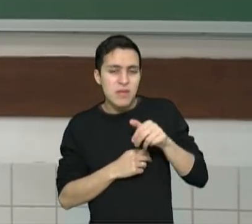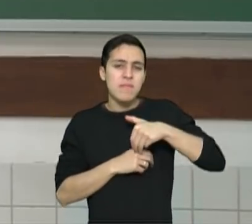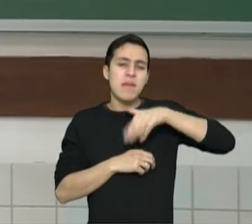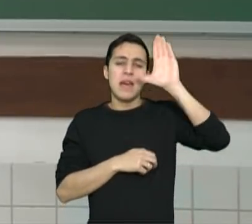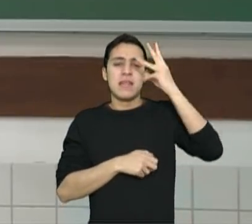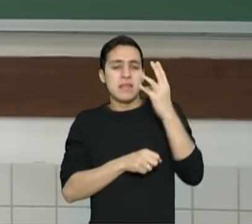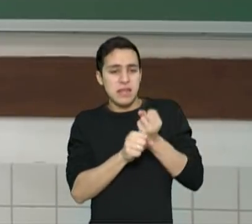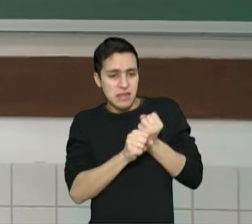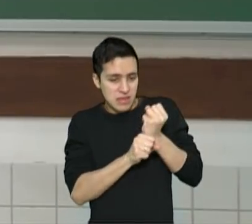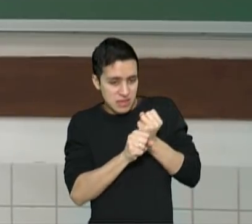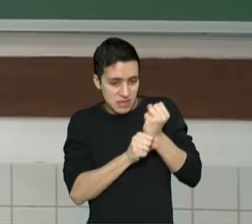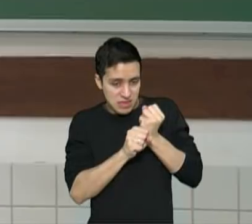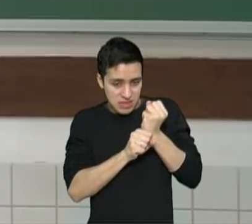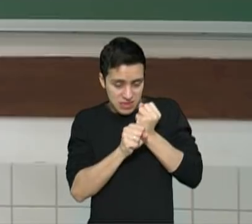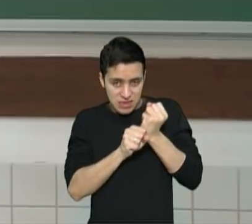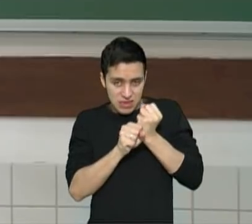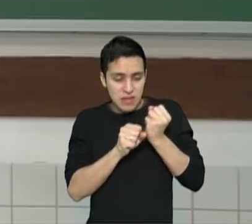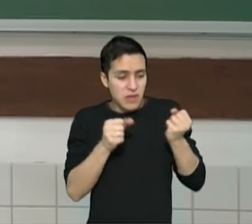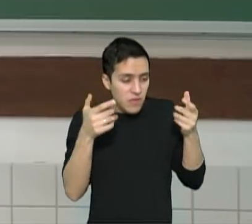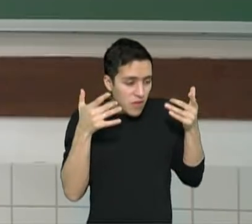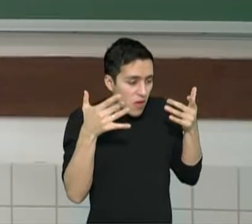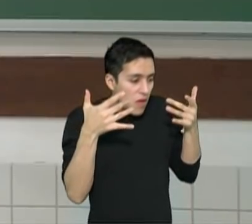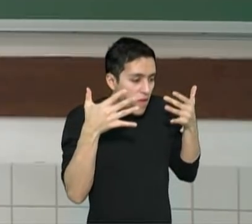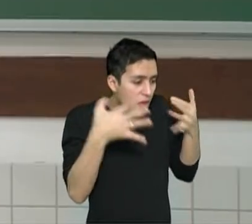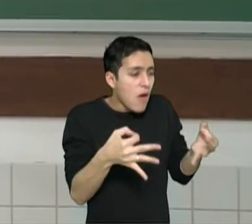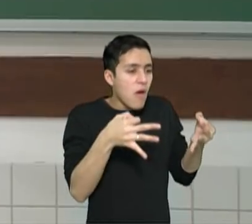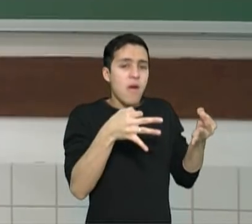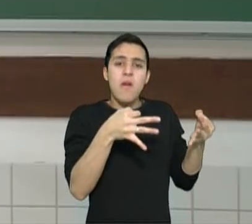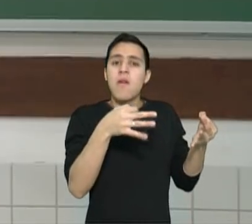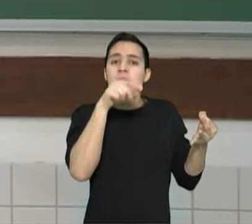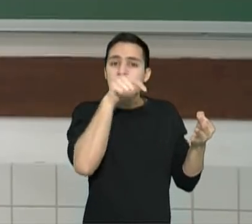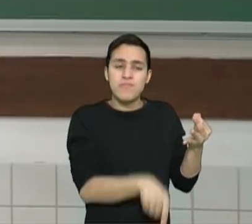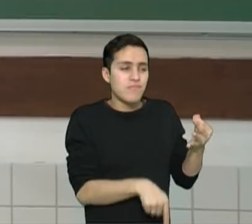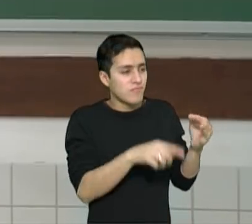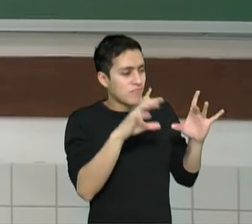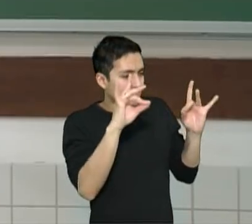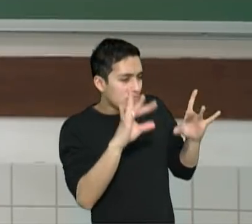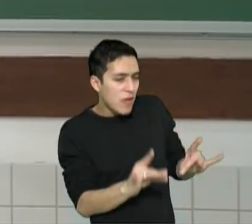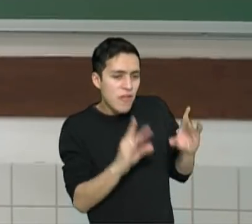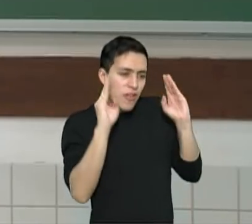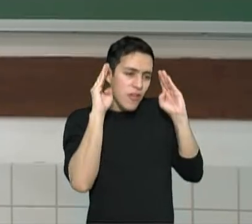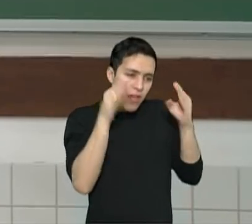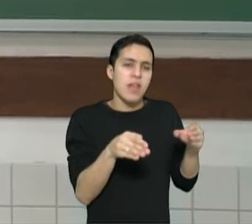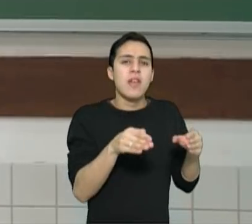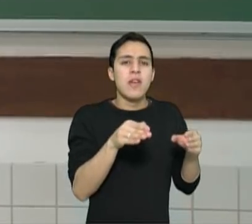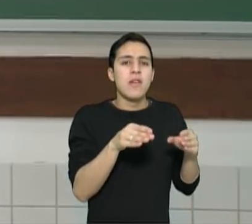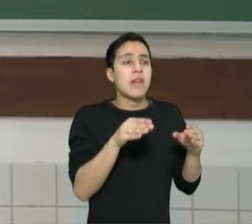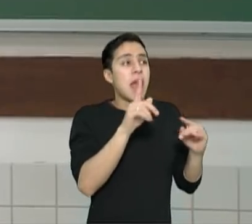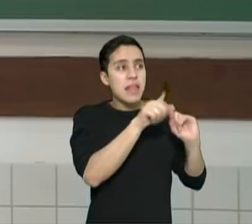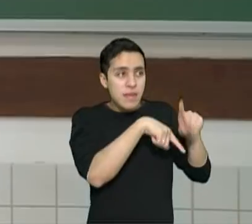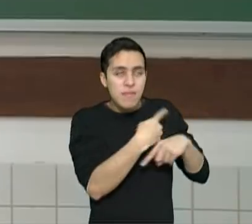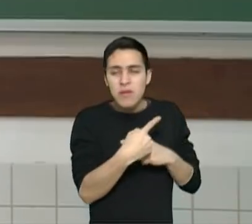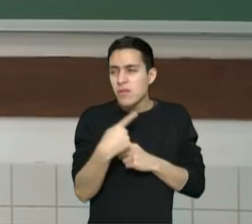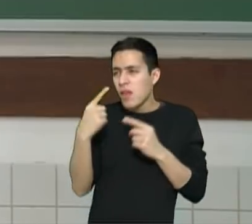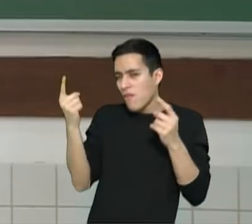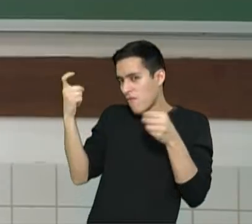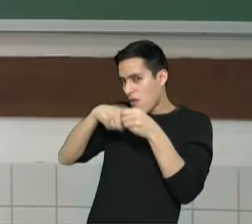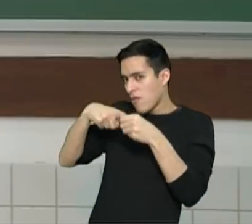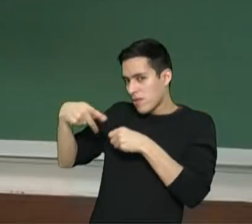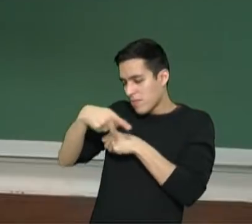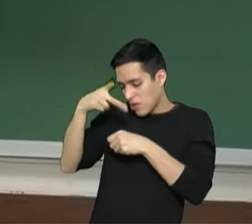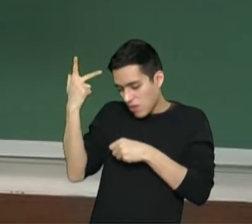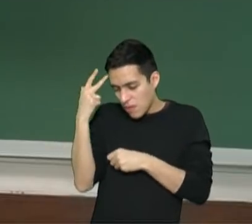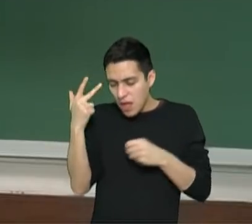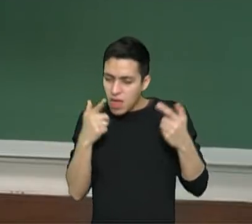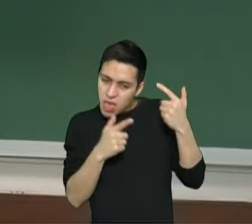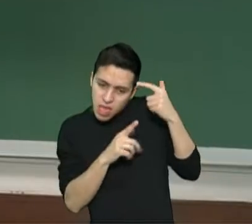ele volta para o país dele, mas mesmo assim ele fica mais de 30 anos, só com o que ele observou, né? Porque o artista